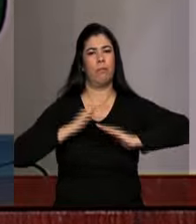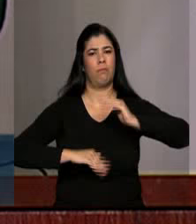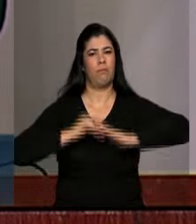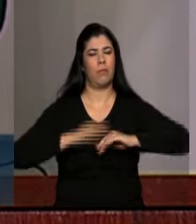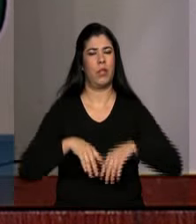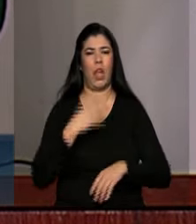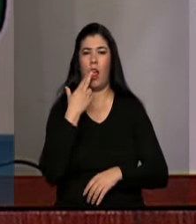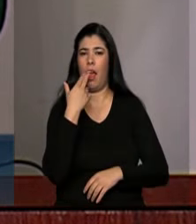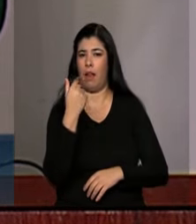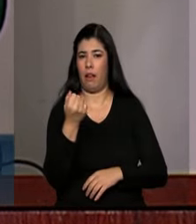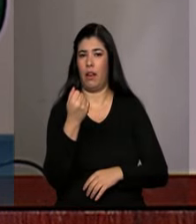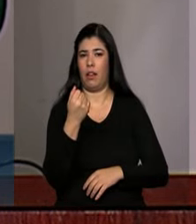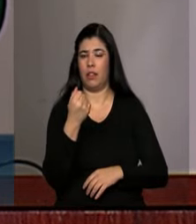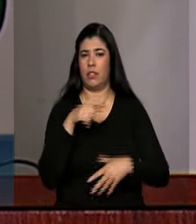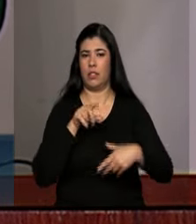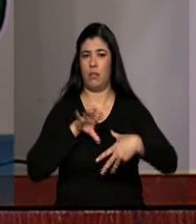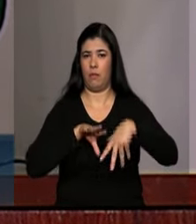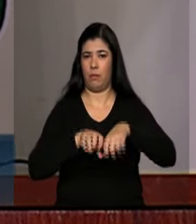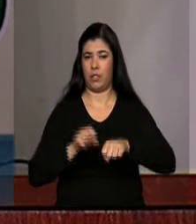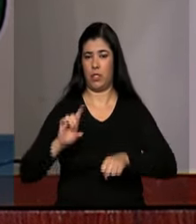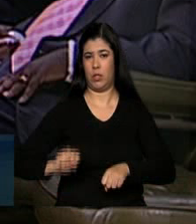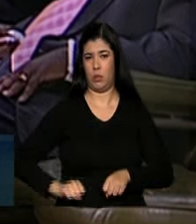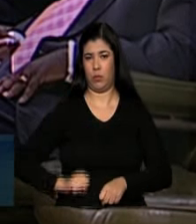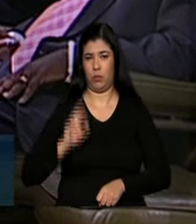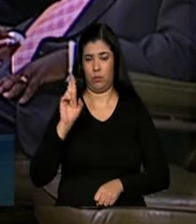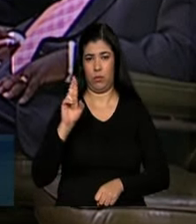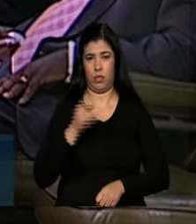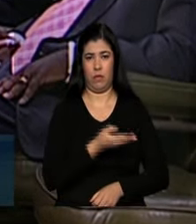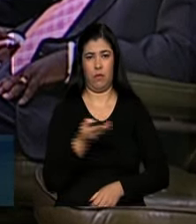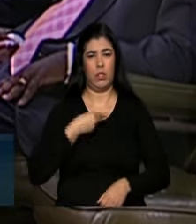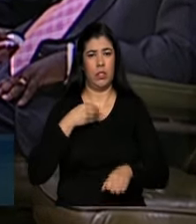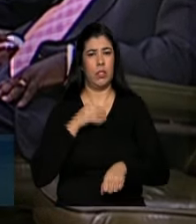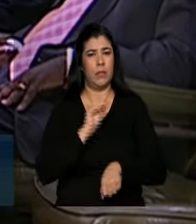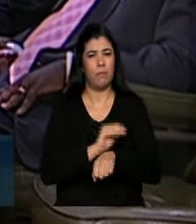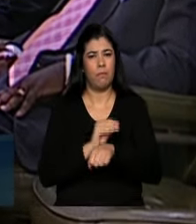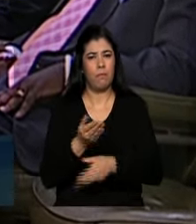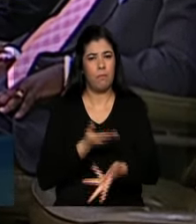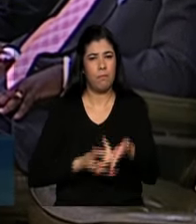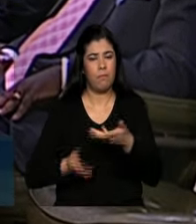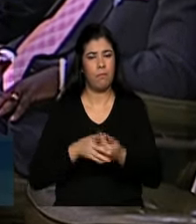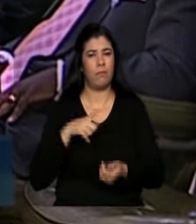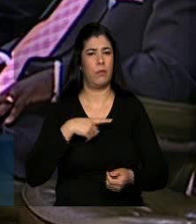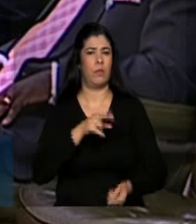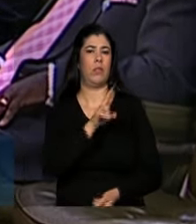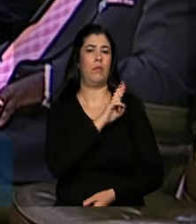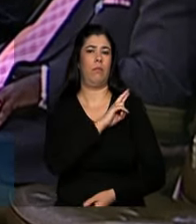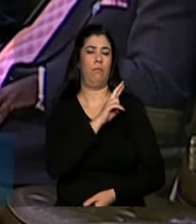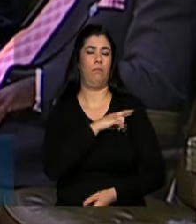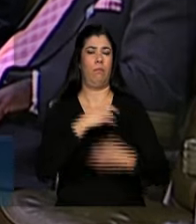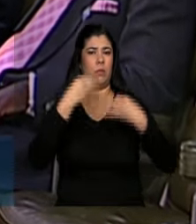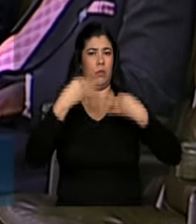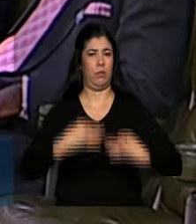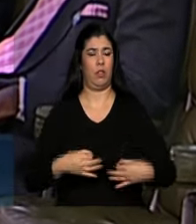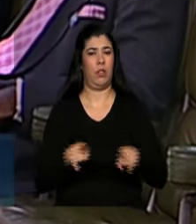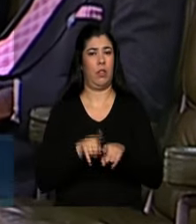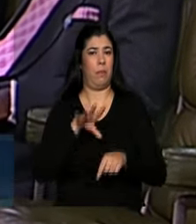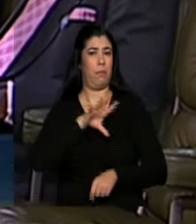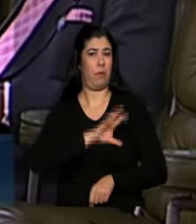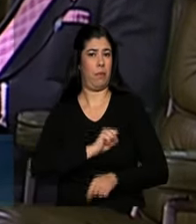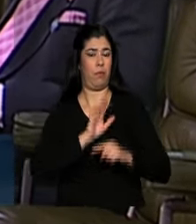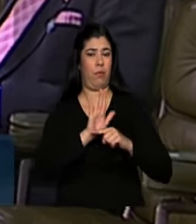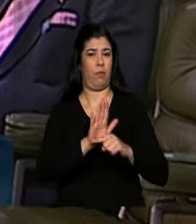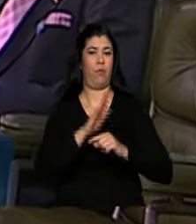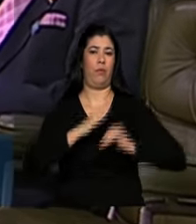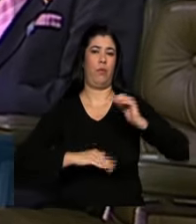inglês diplomático. Sua dedicação foi exemplo maior de compromisso, seriedade e amor ao trabalho.